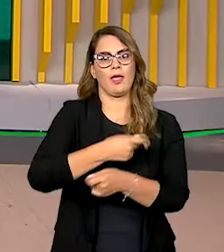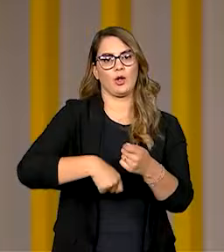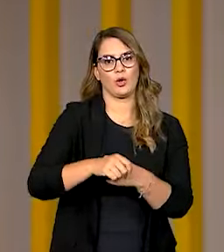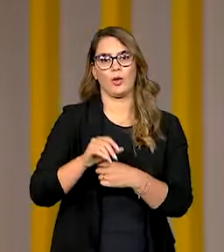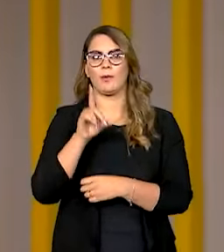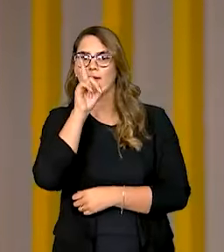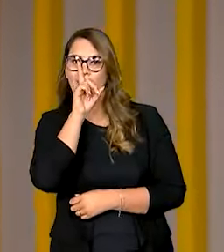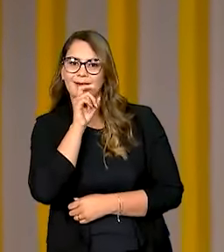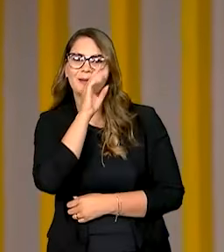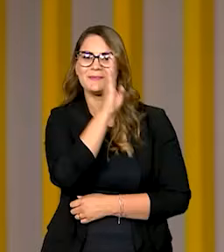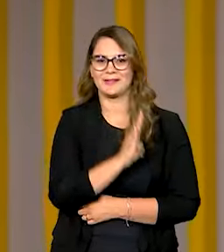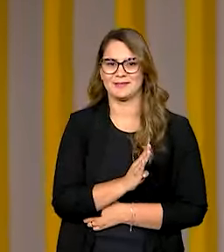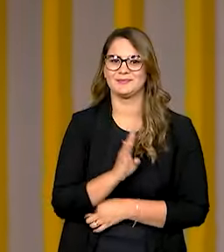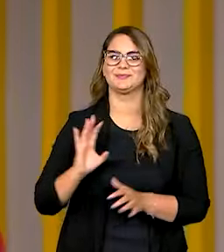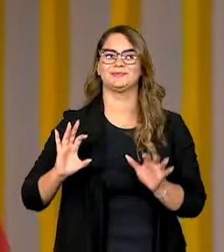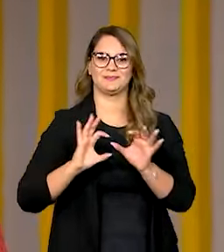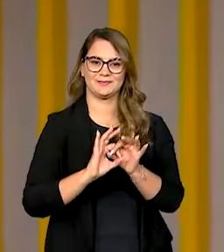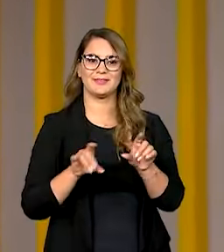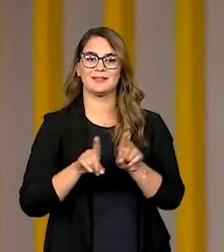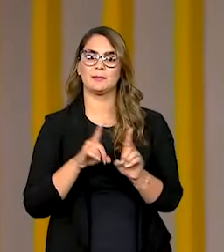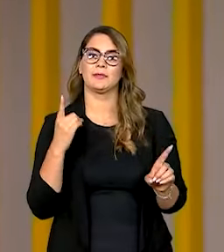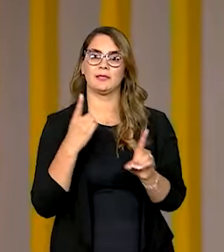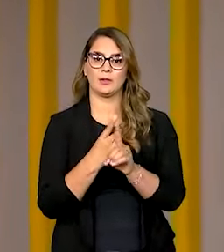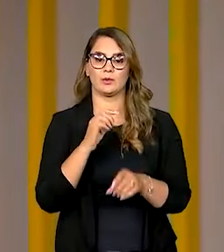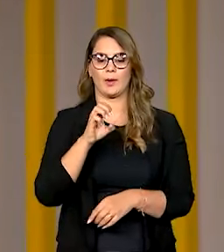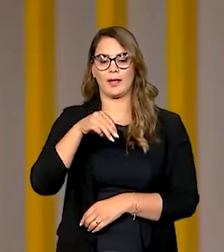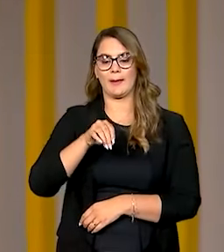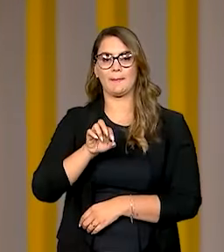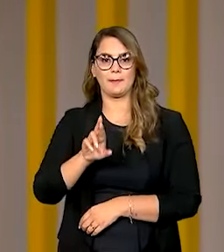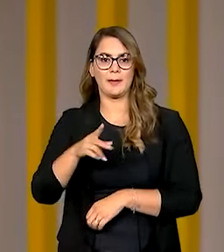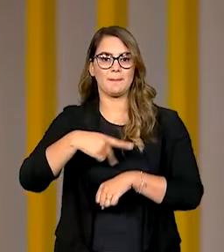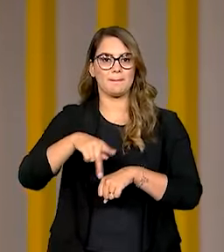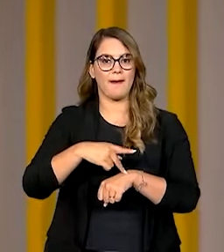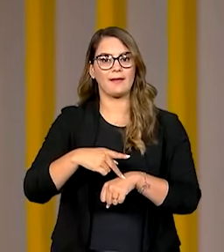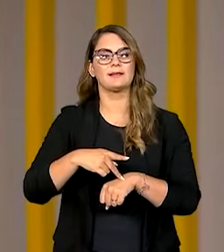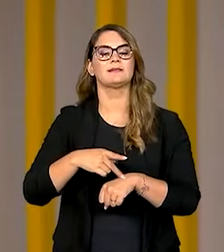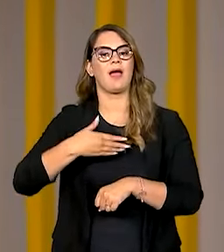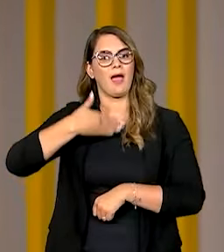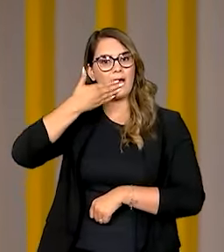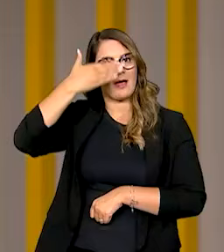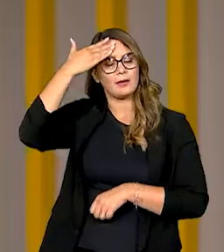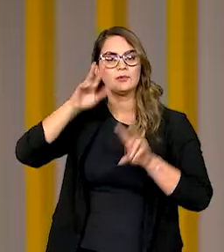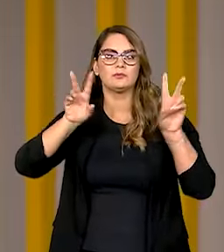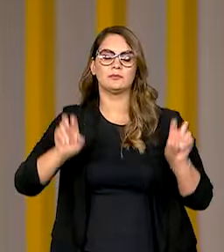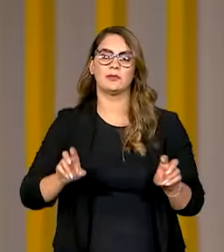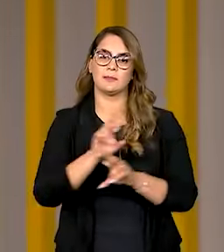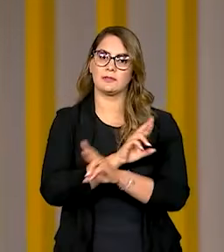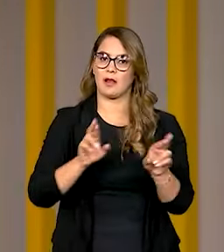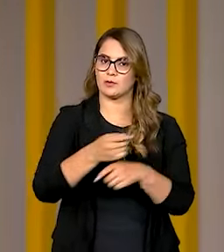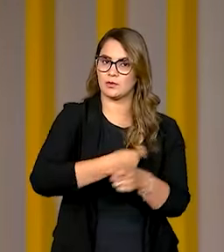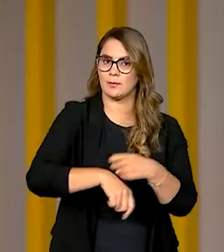Catar-Brasil. Lula também se encontrou com o emir do país árabe, Al Thani. Entre os assuntos, as relações comerciais